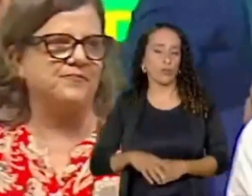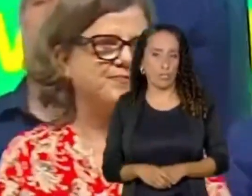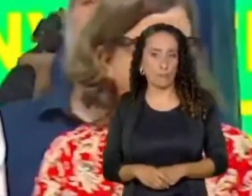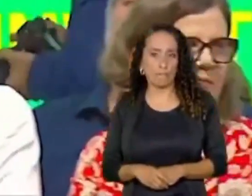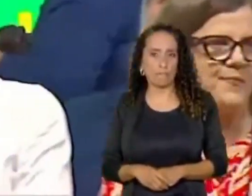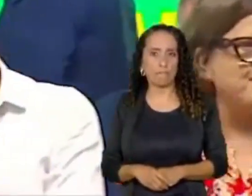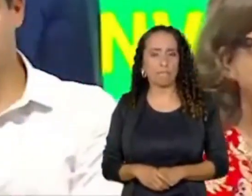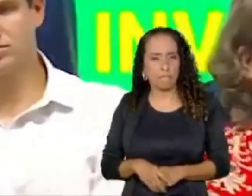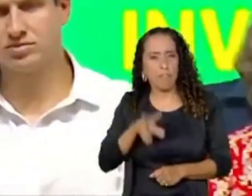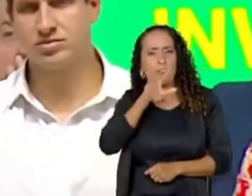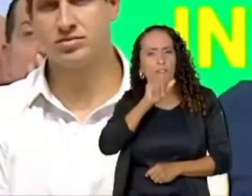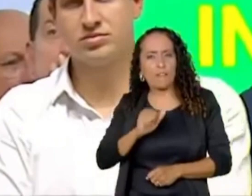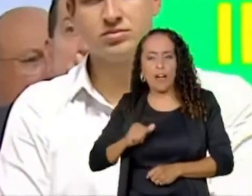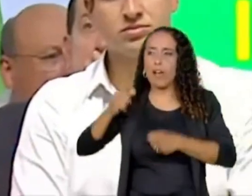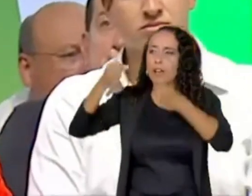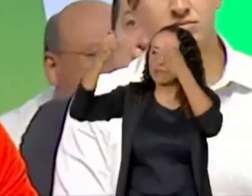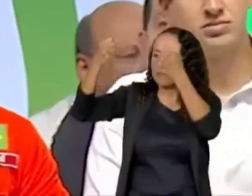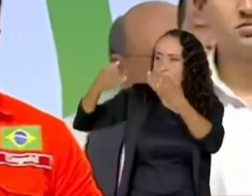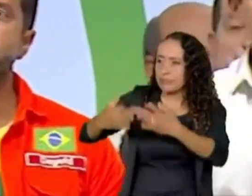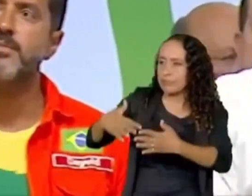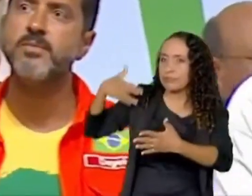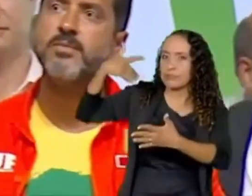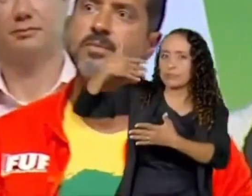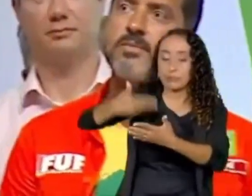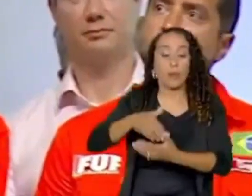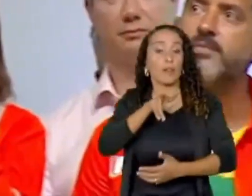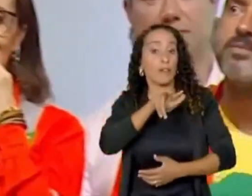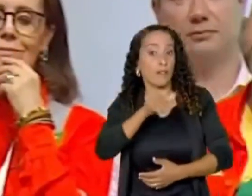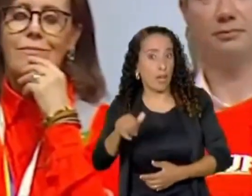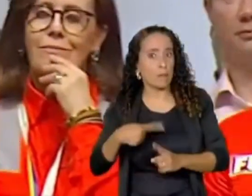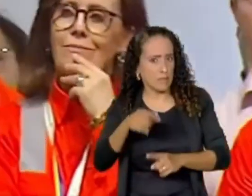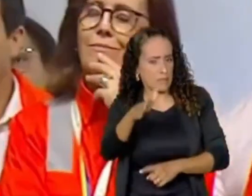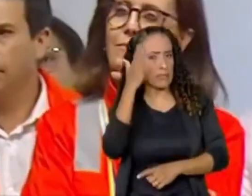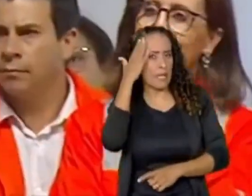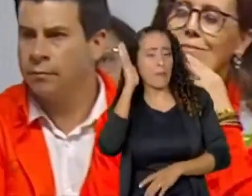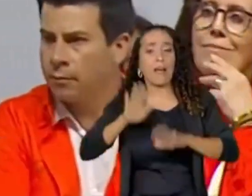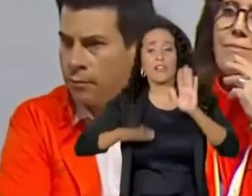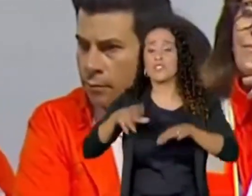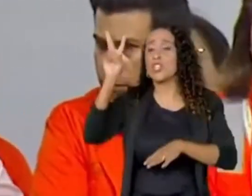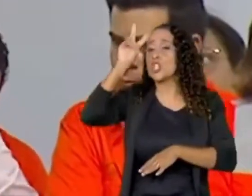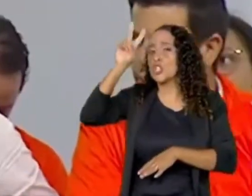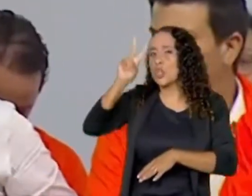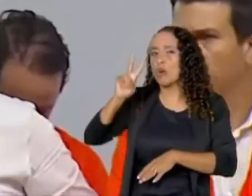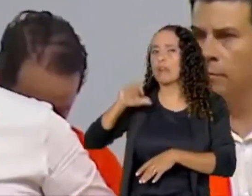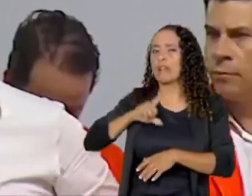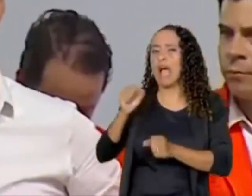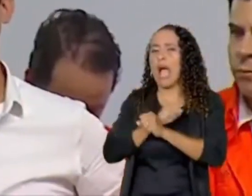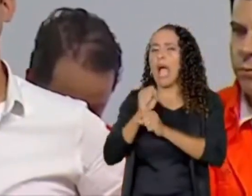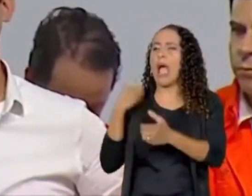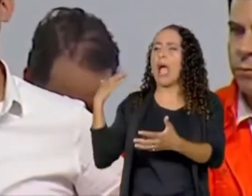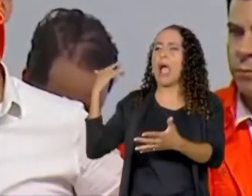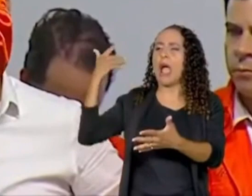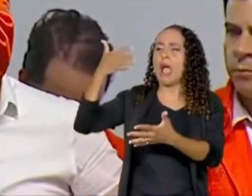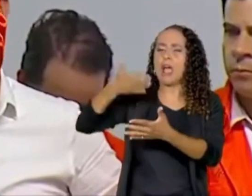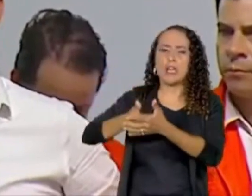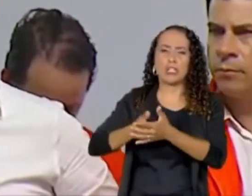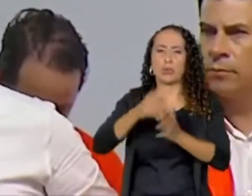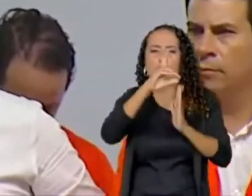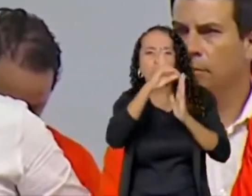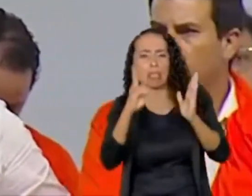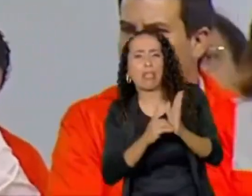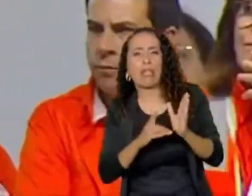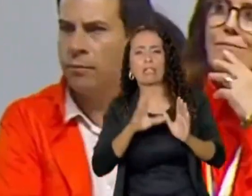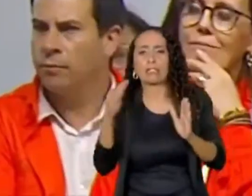A história ainda vai ser contada, porque você sabe que muitas vezes a história leva anos, décadas e